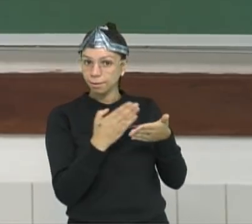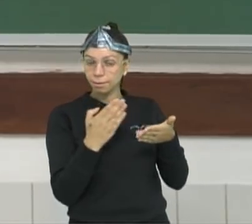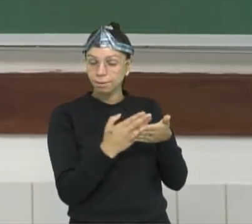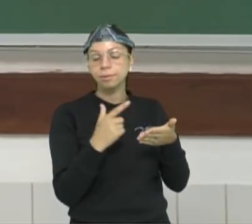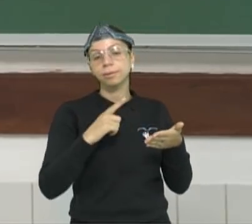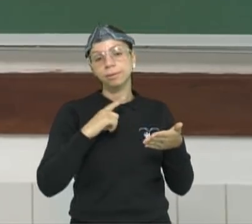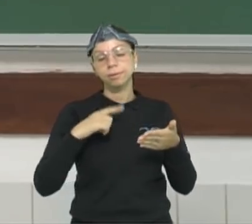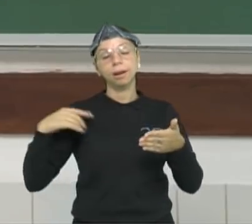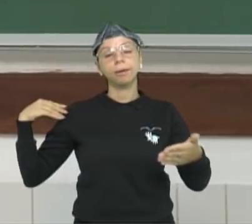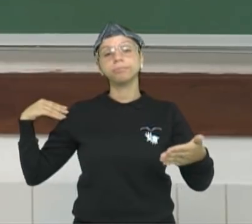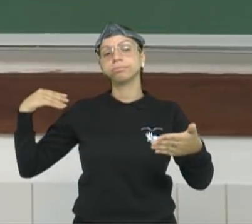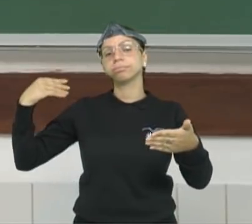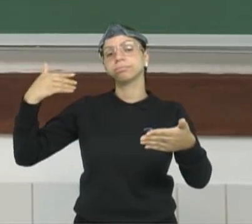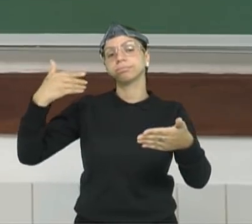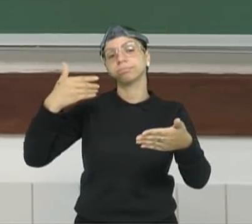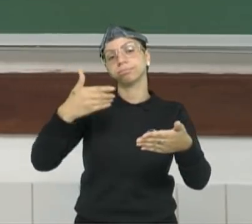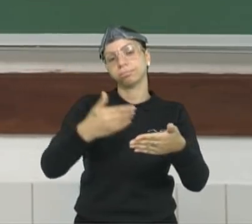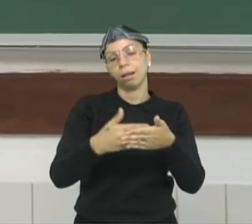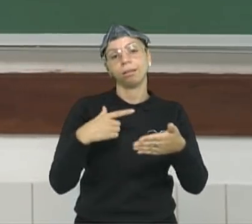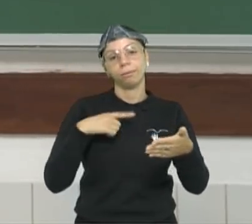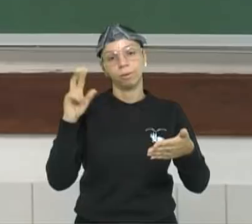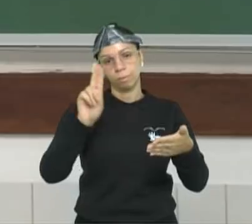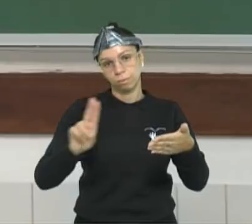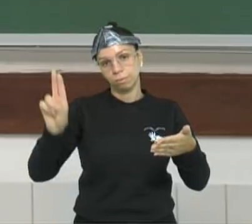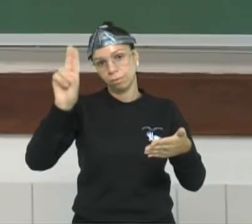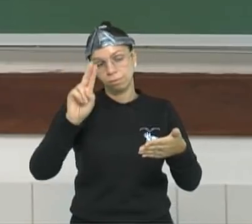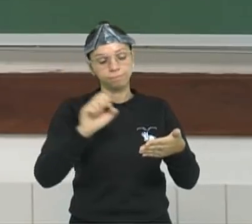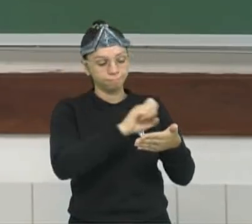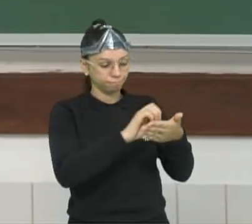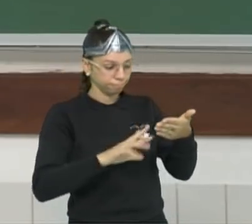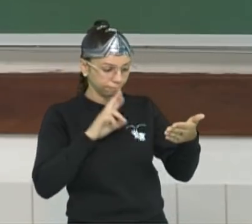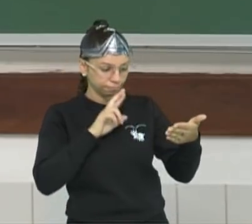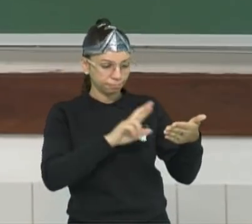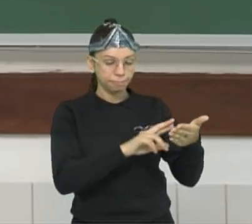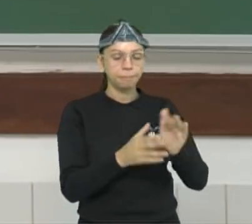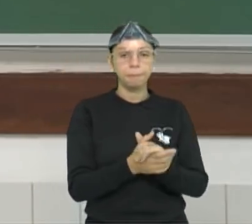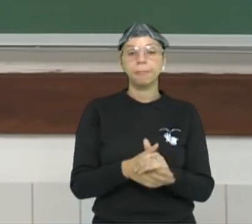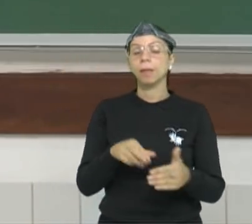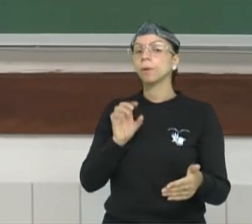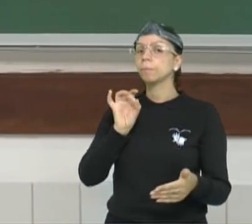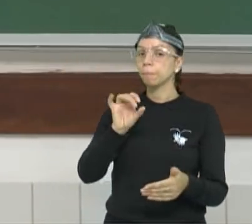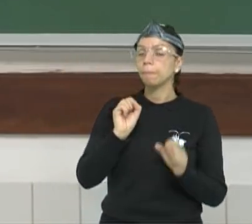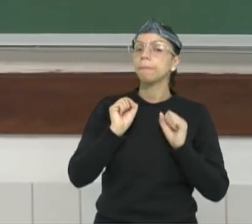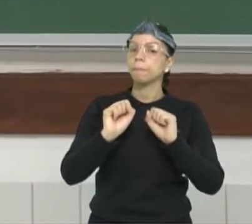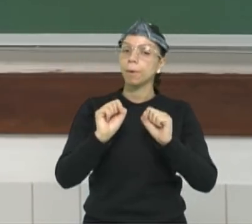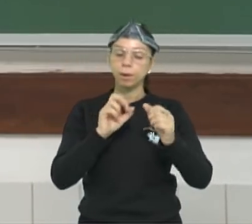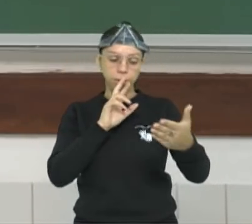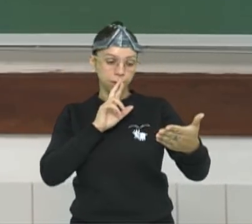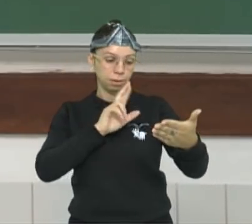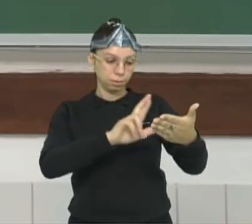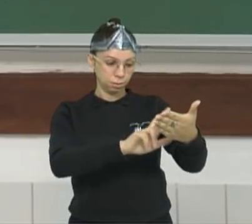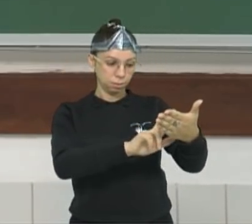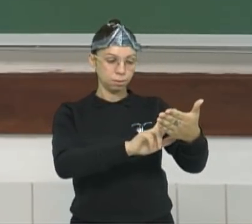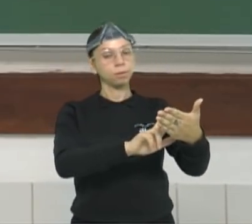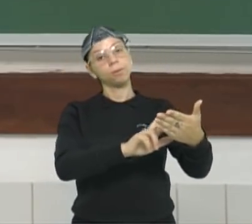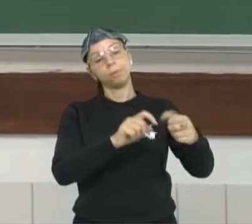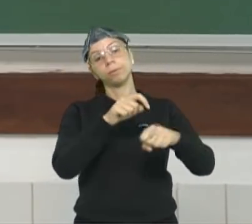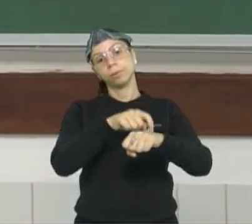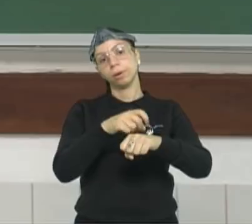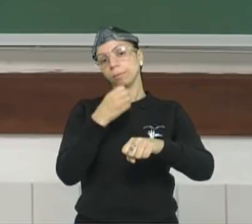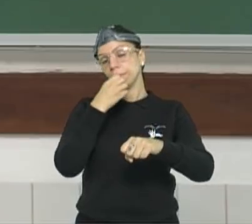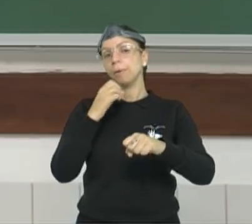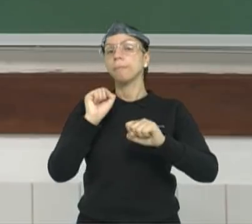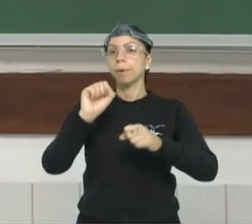utilizando desde fevereiro, você vai fazer o exercício. Você pode apenas colocar a resposta ou, se você achar que o tempo é suficiente, você